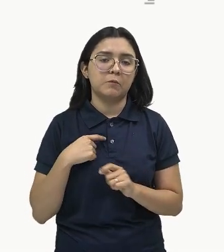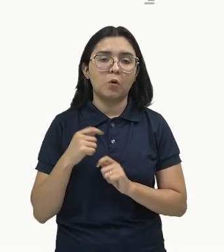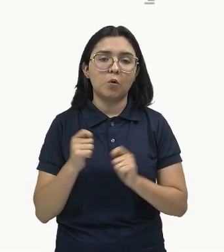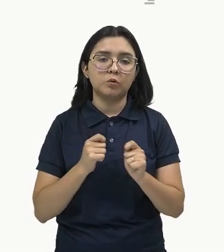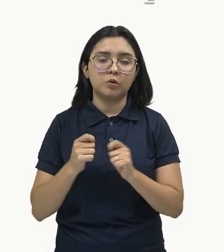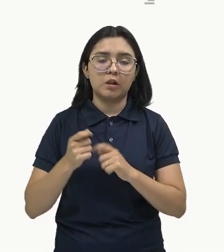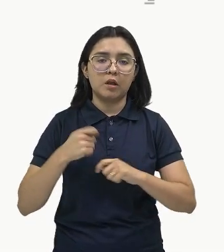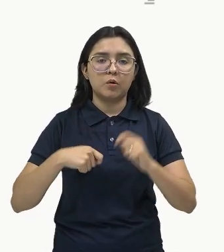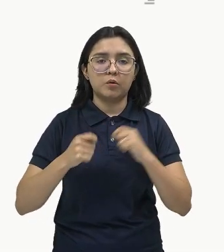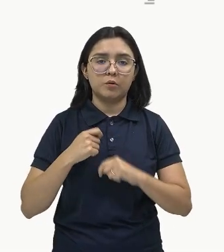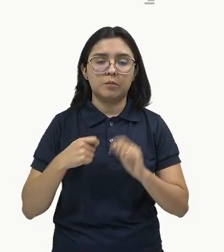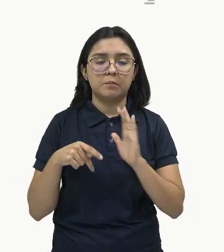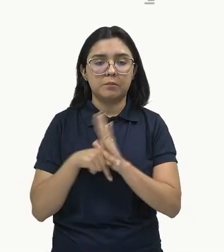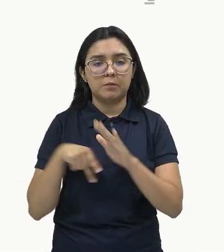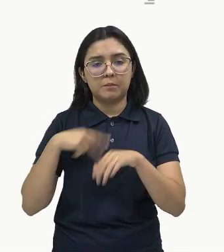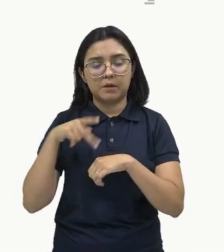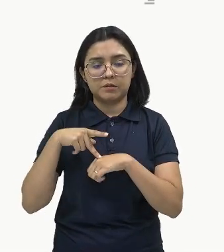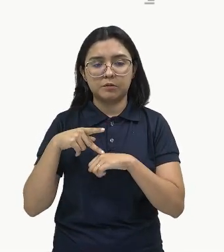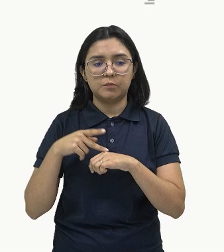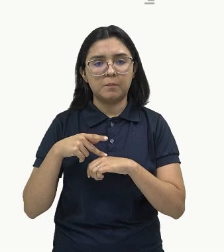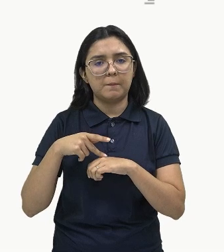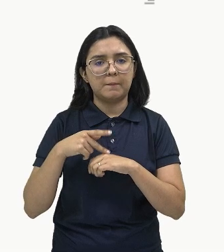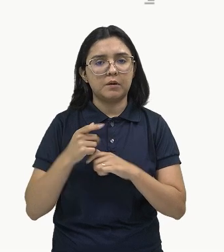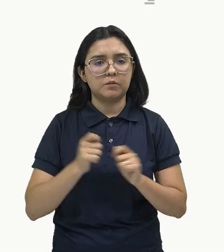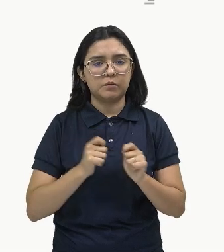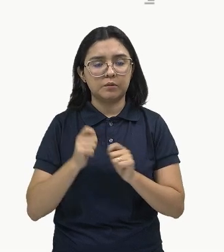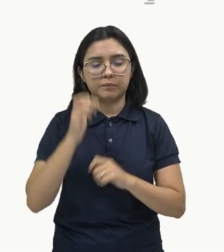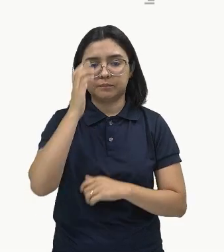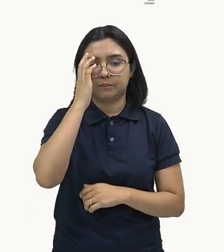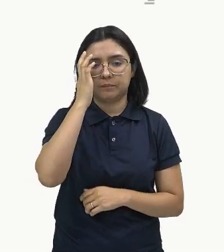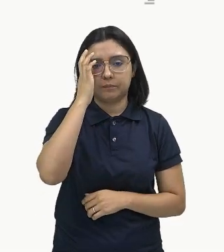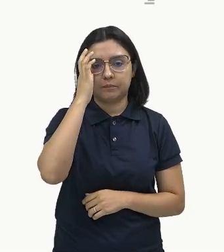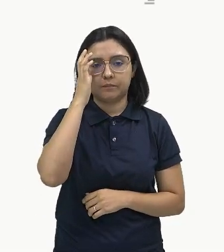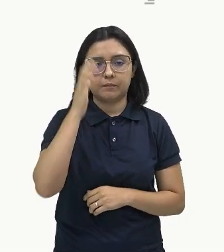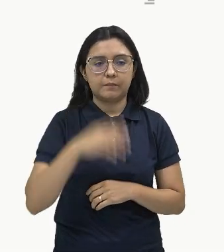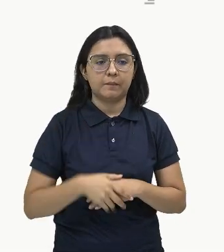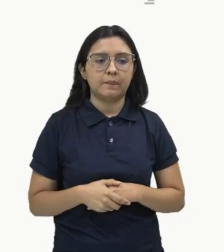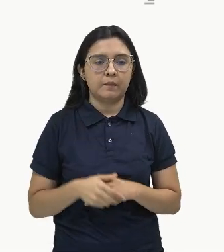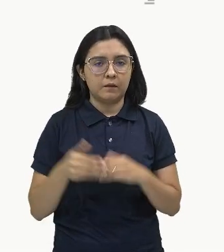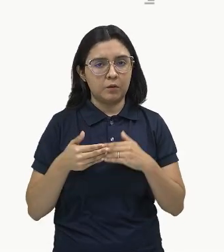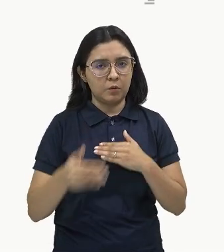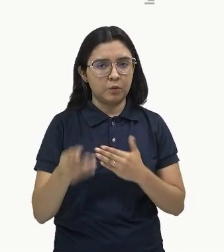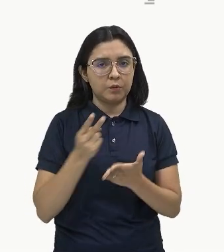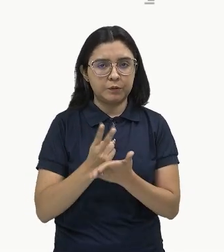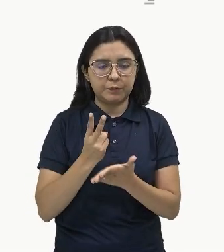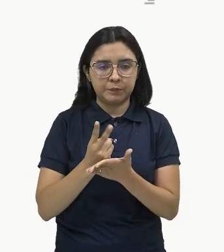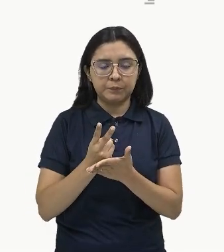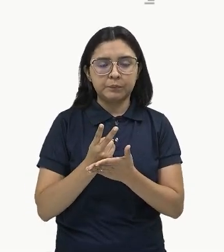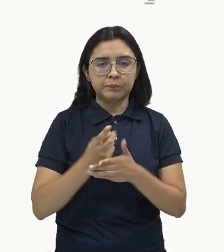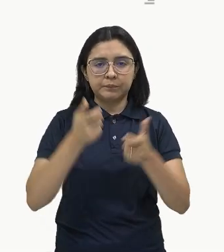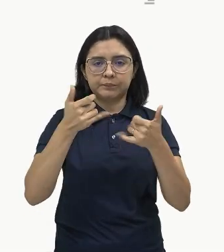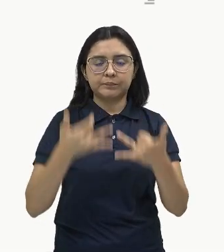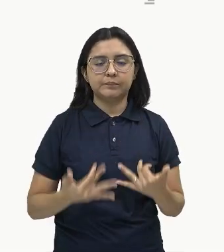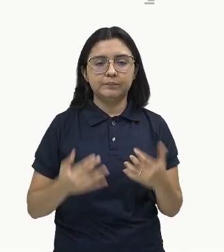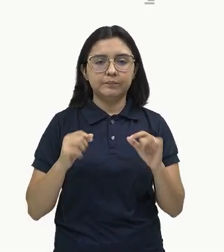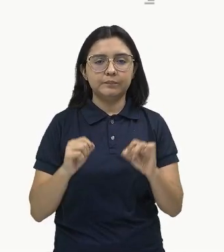um país. Vamos ver mais um pouquinho agora sobre o nosso texto, ok?